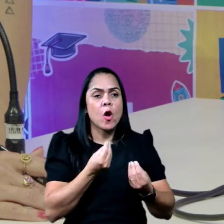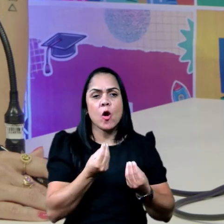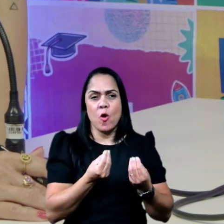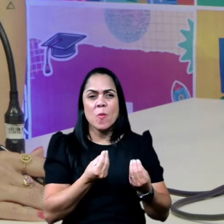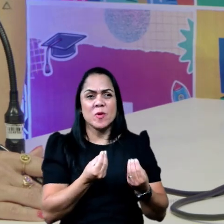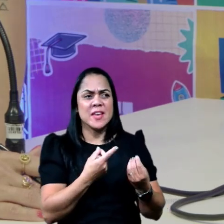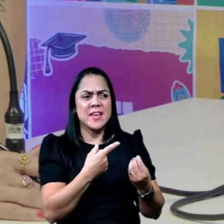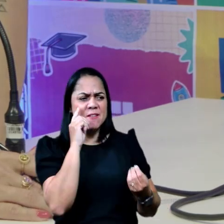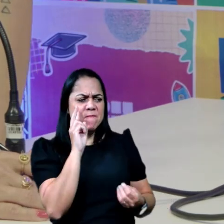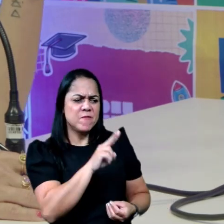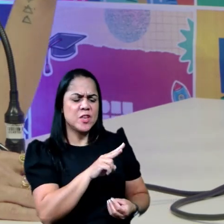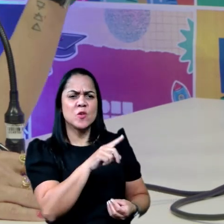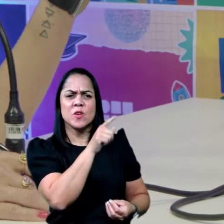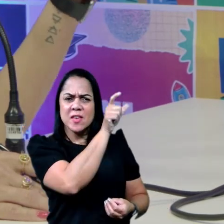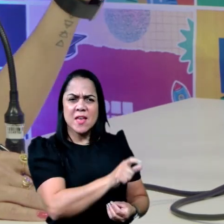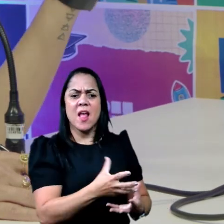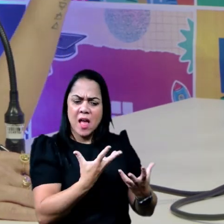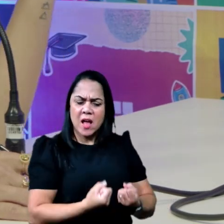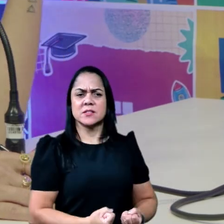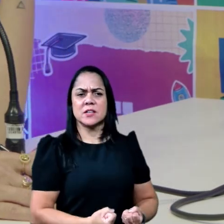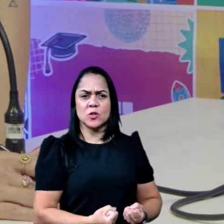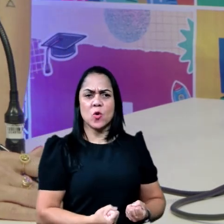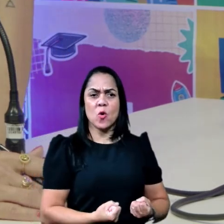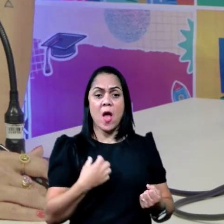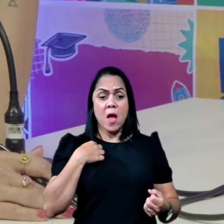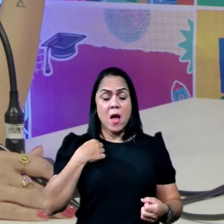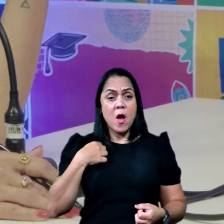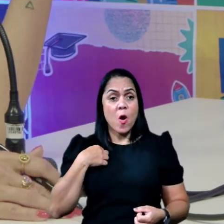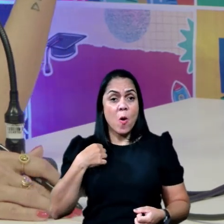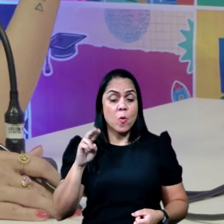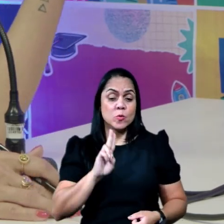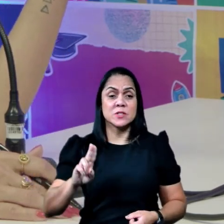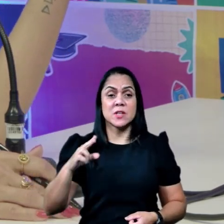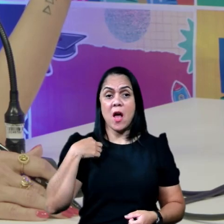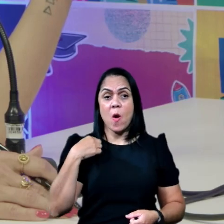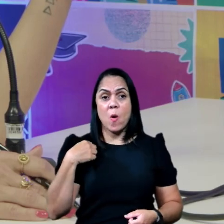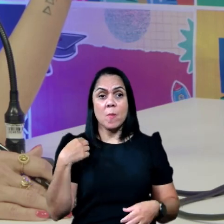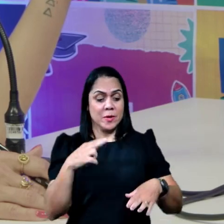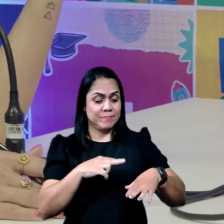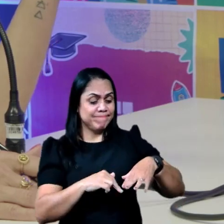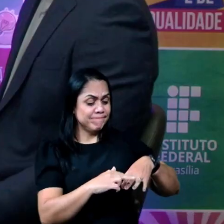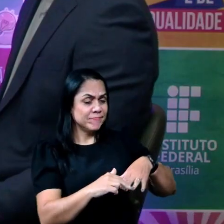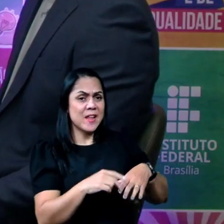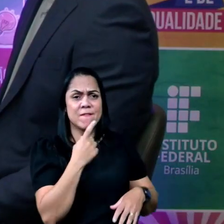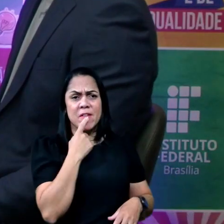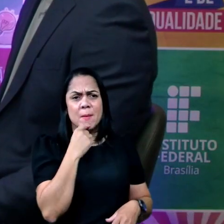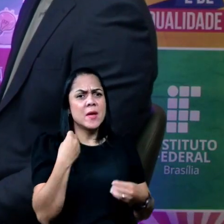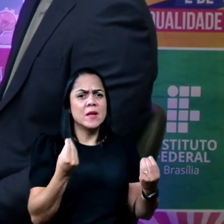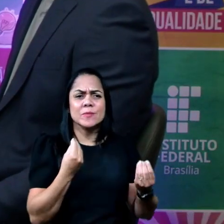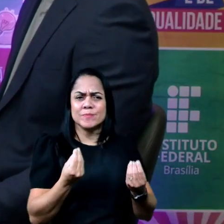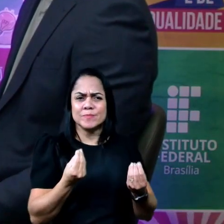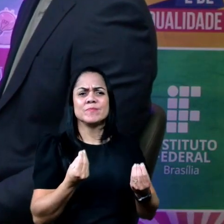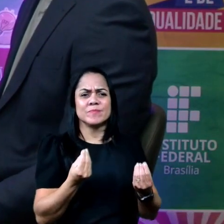da colega. Então, o fato de ela vir com determinadas roupas, o fato de ela usar, inclusive, esmalte de cor vermelha, por exemplo, a cor